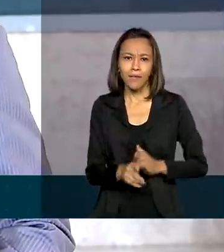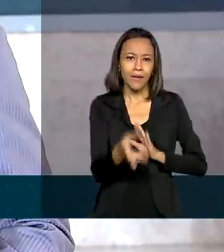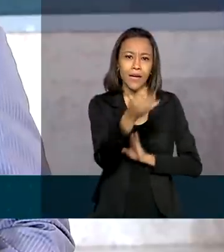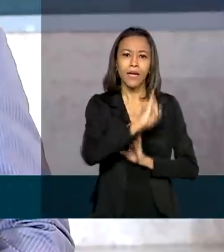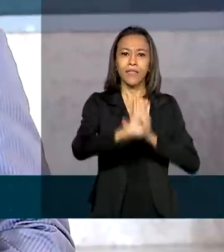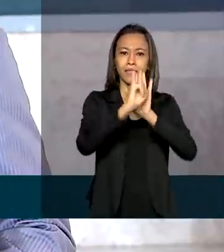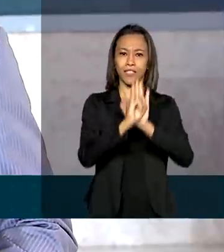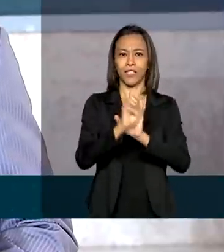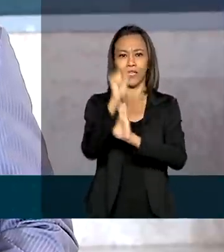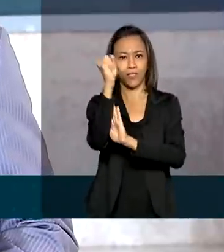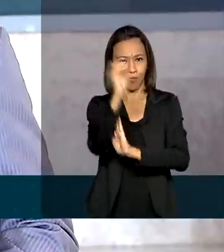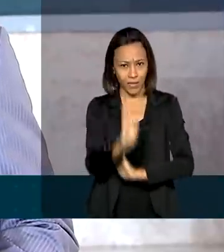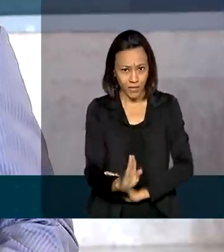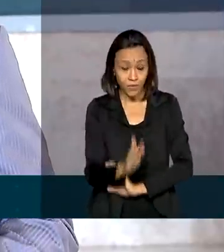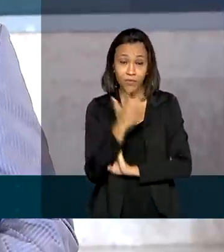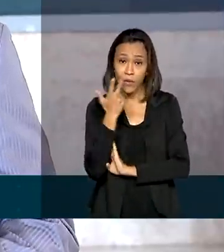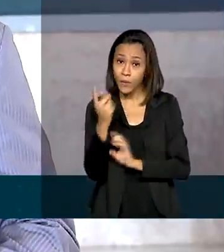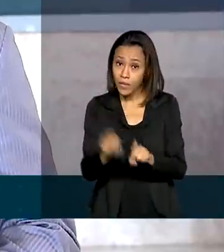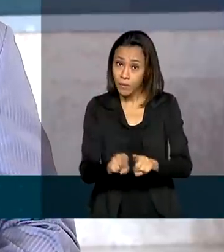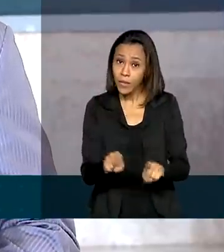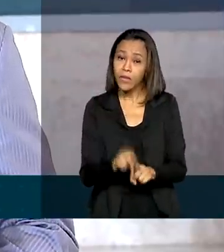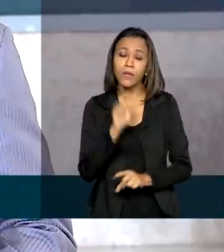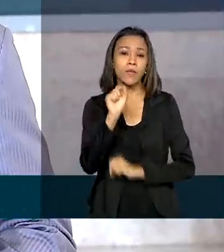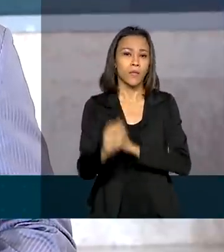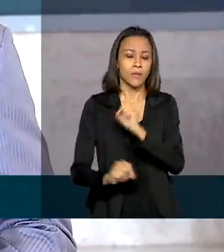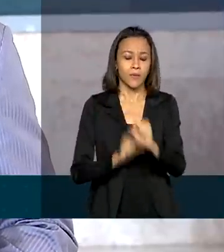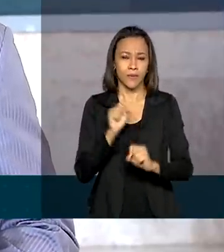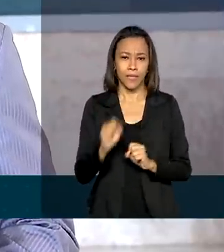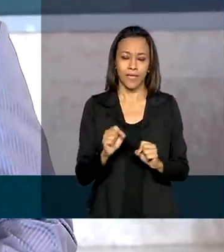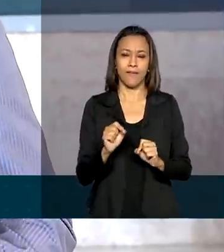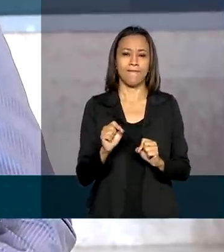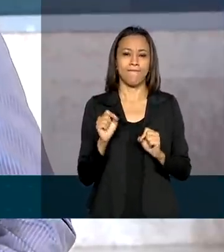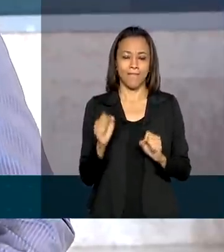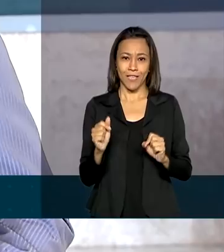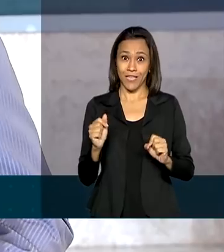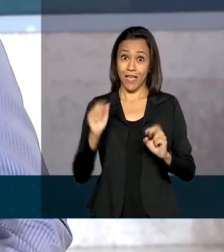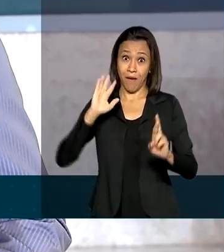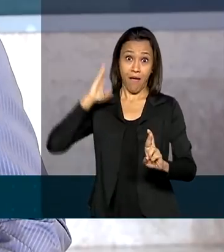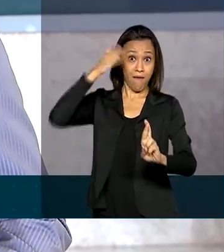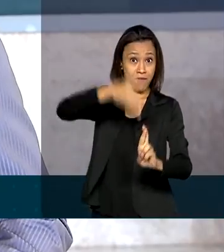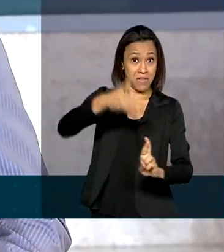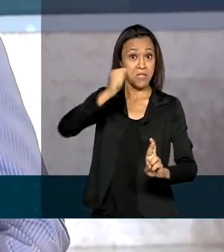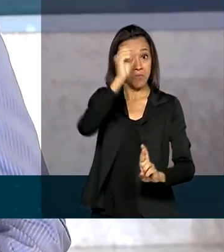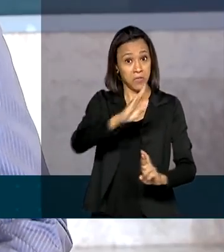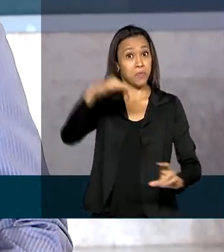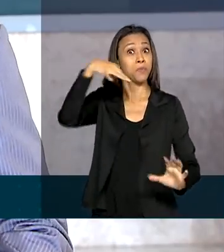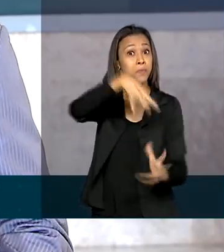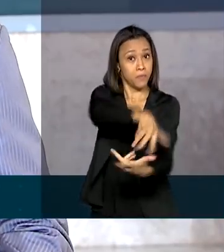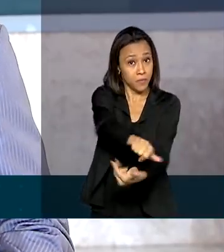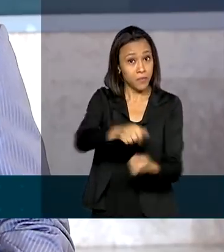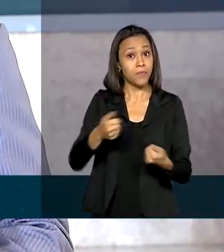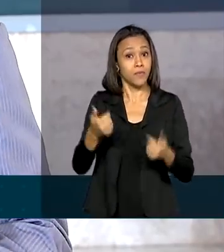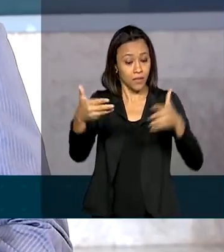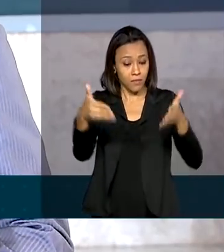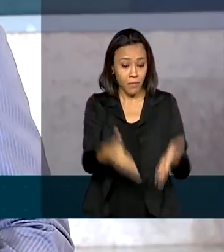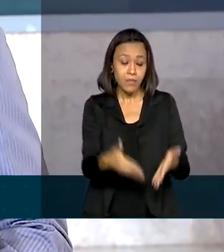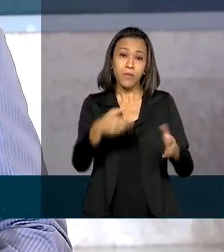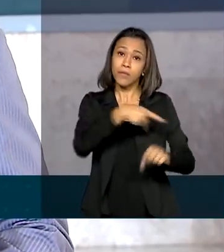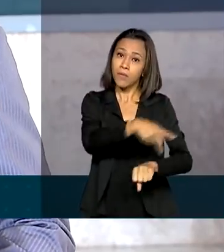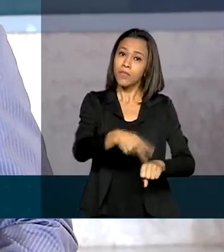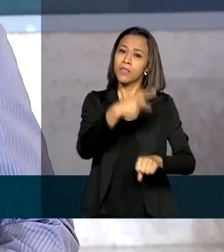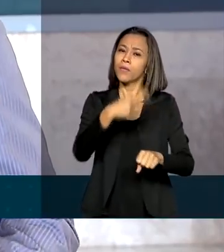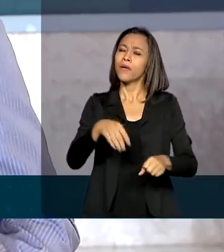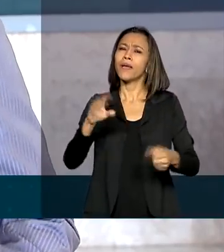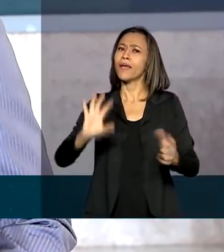identidade nacional. O ressaltou a posição de destaque que o Brasil ocupa hoje no mundo e a participação do país em eventos